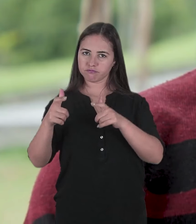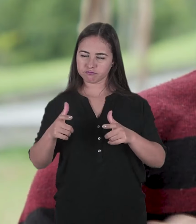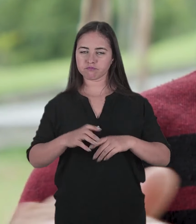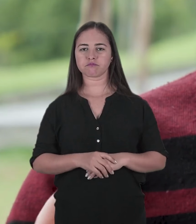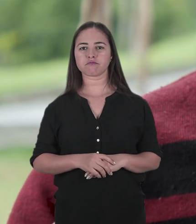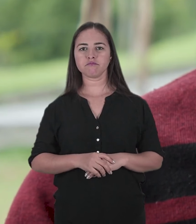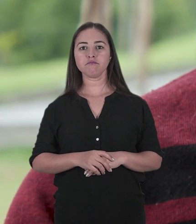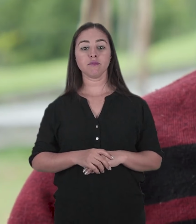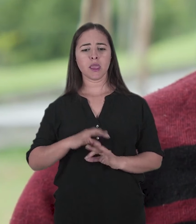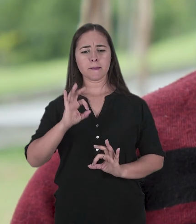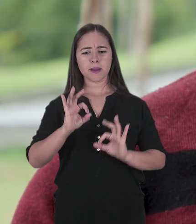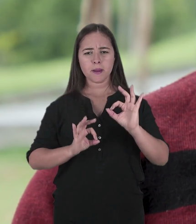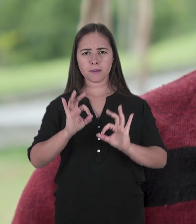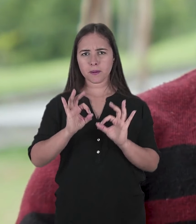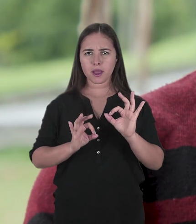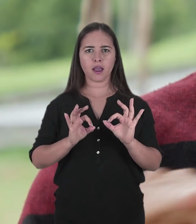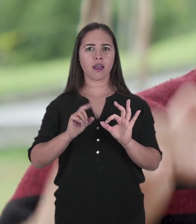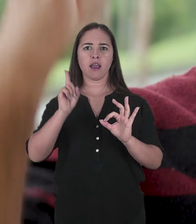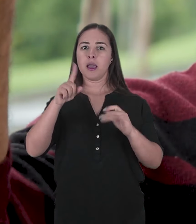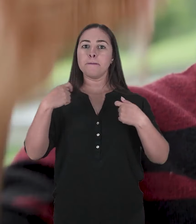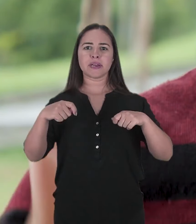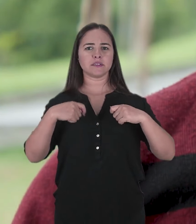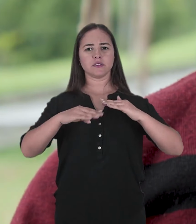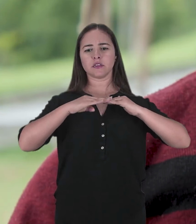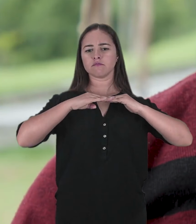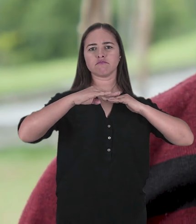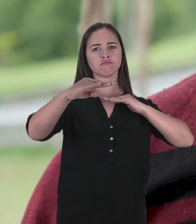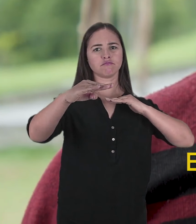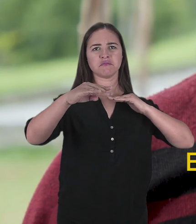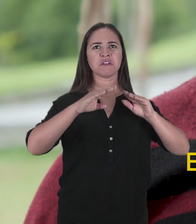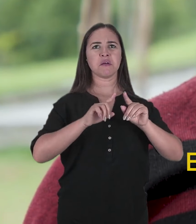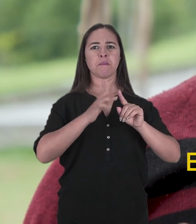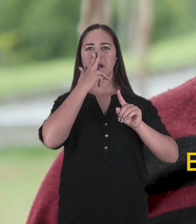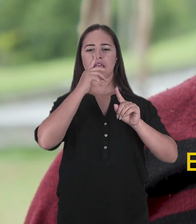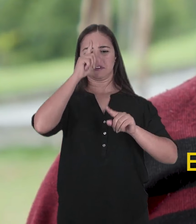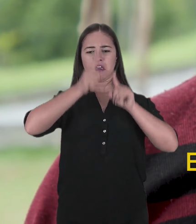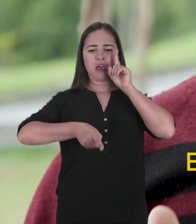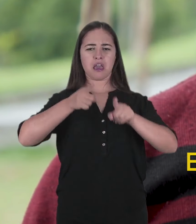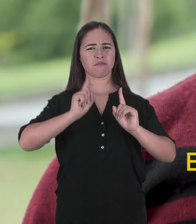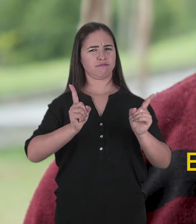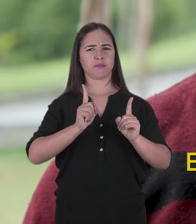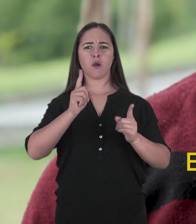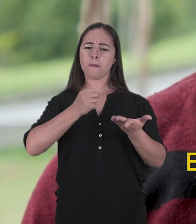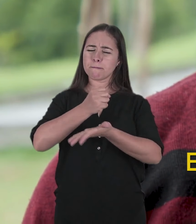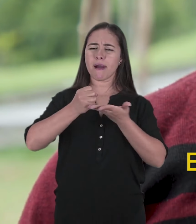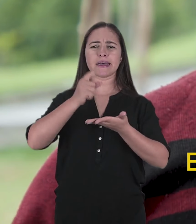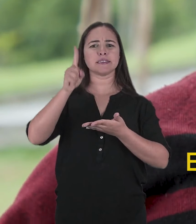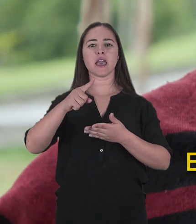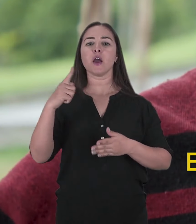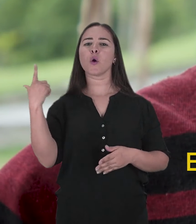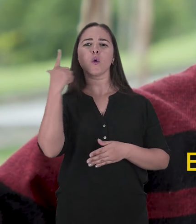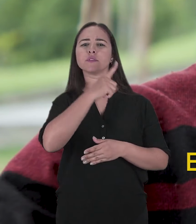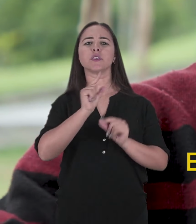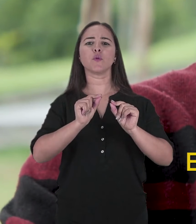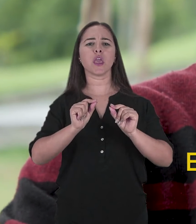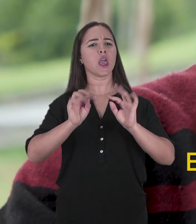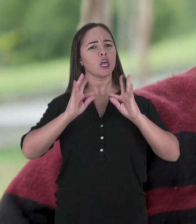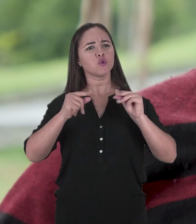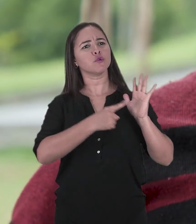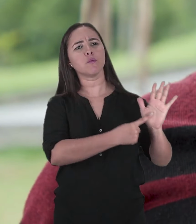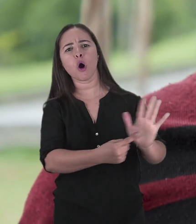Toda construção é interessante que seja feita de forma horizontal e não vertical. Então, essa foi um dos pilares do projeto, de se colocar tudo